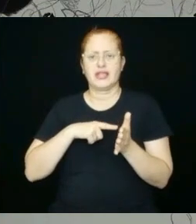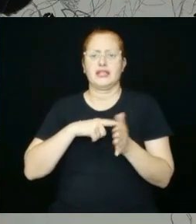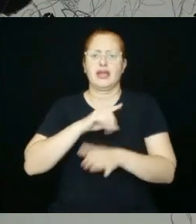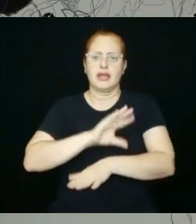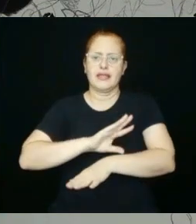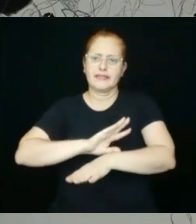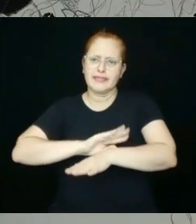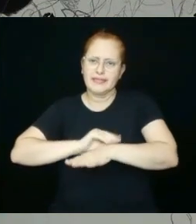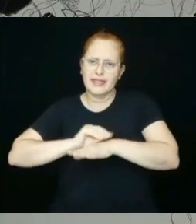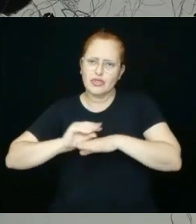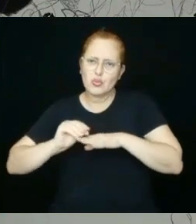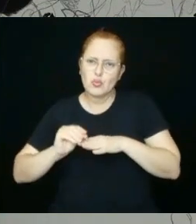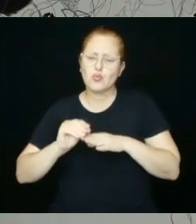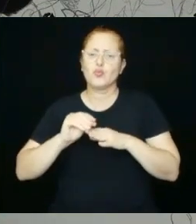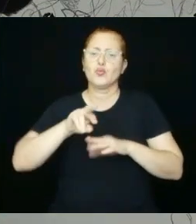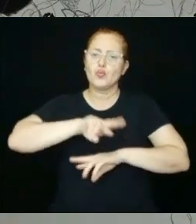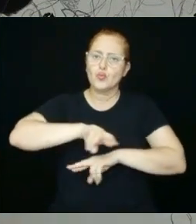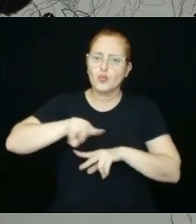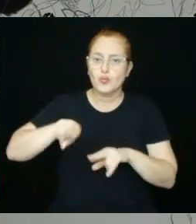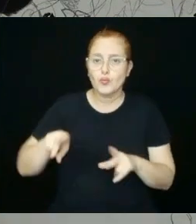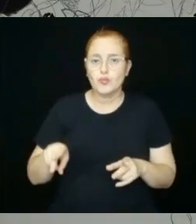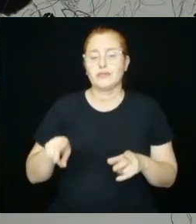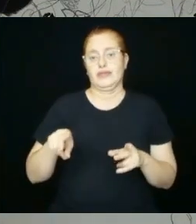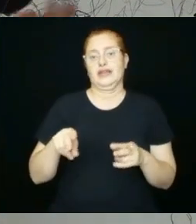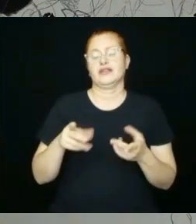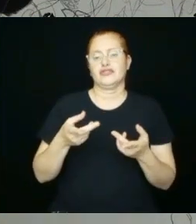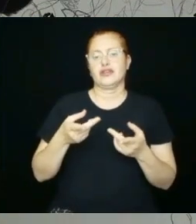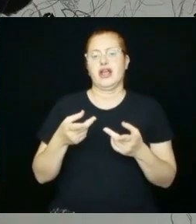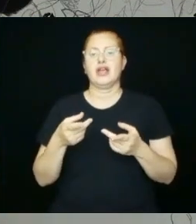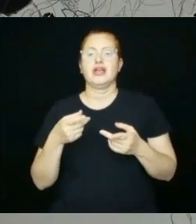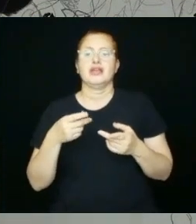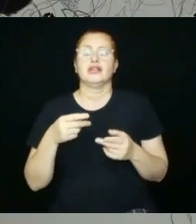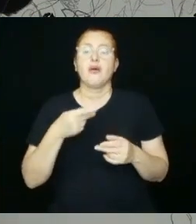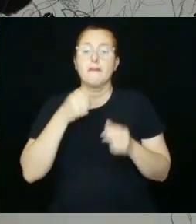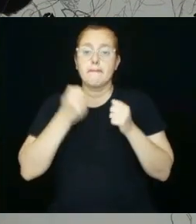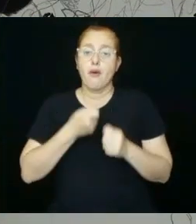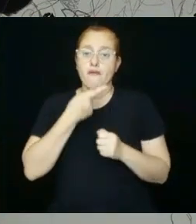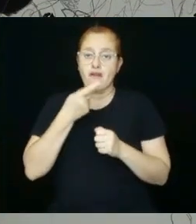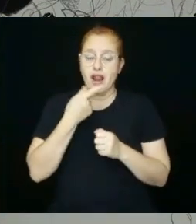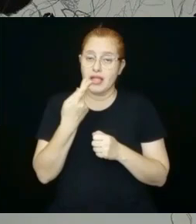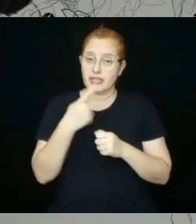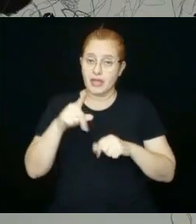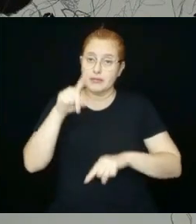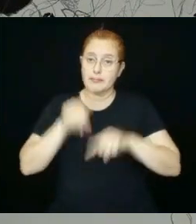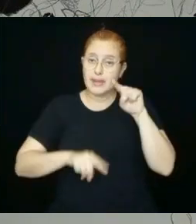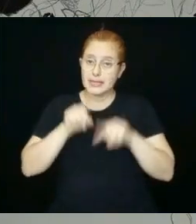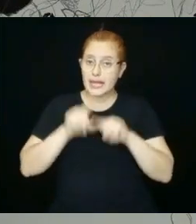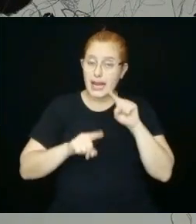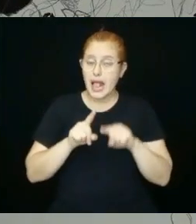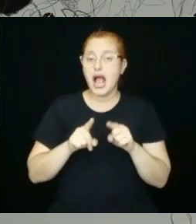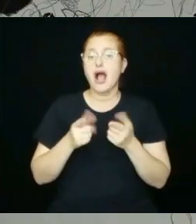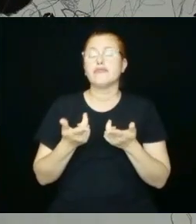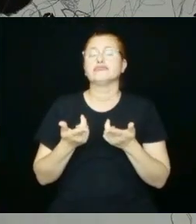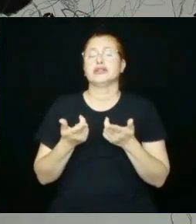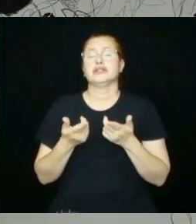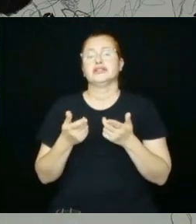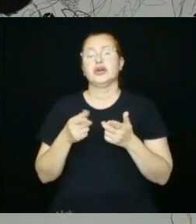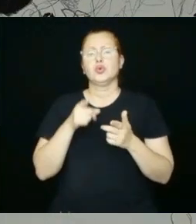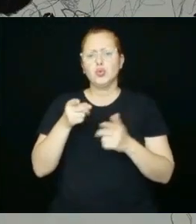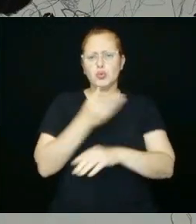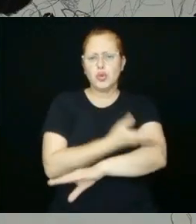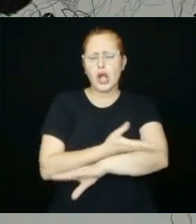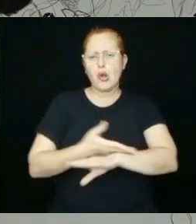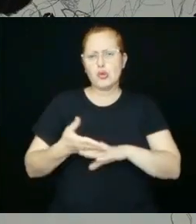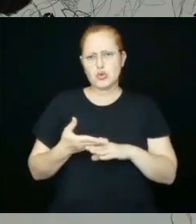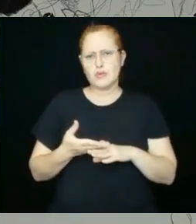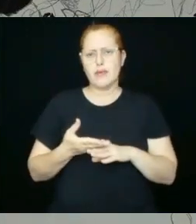lápis, o carvão, o pastel oleoso, que são os teus materiais, tu pode falar mais deles, se comportam de um jeito na folha, né? Tu costuma